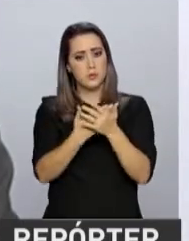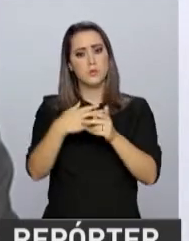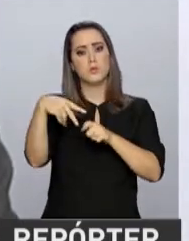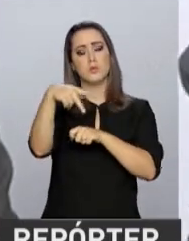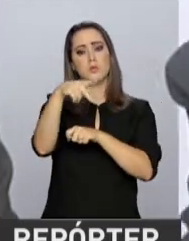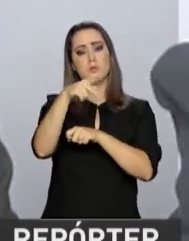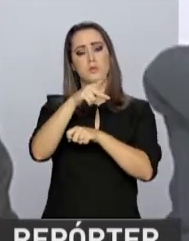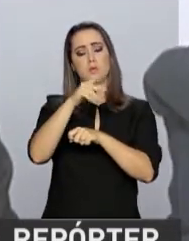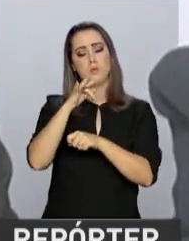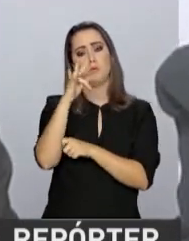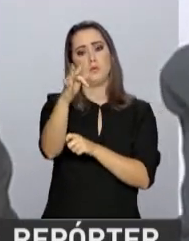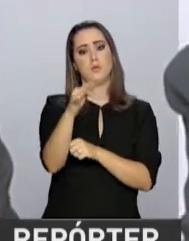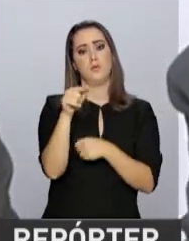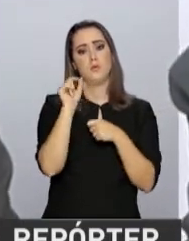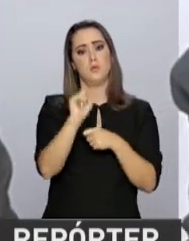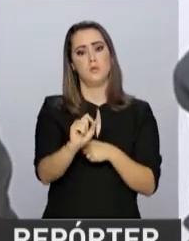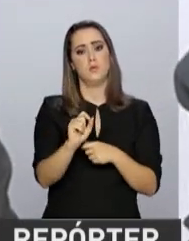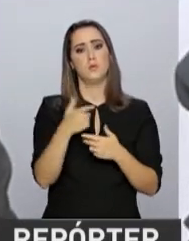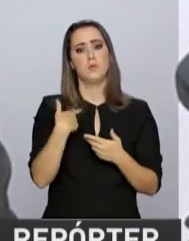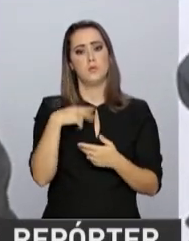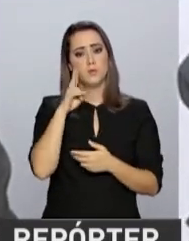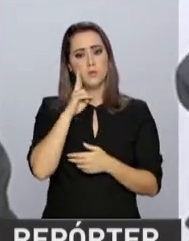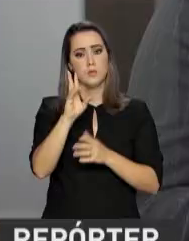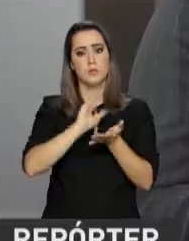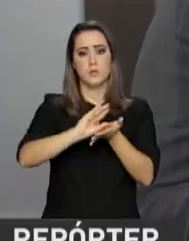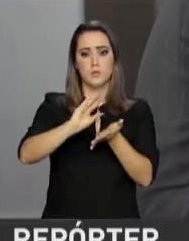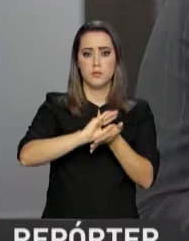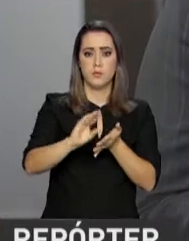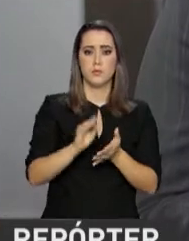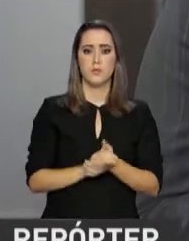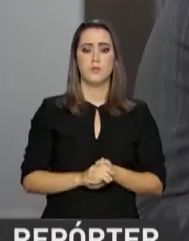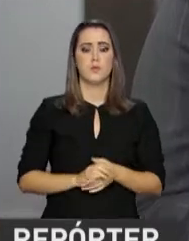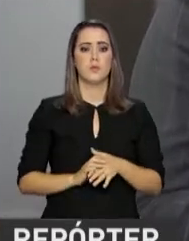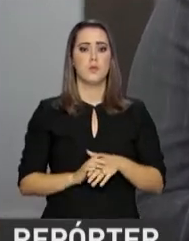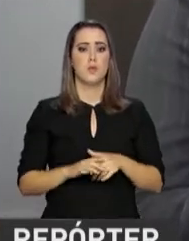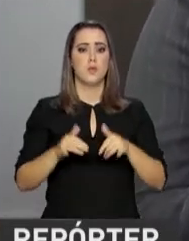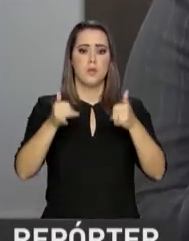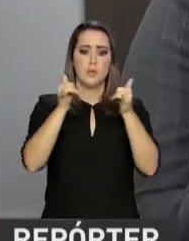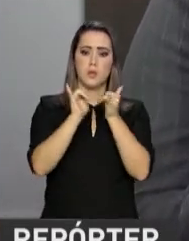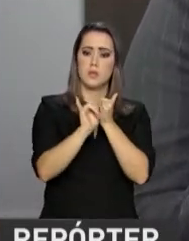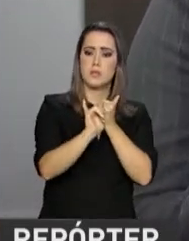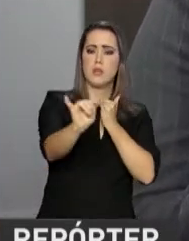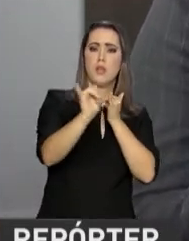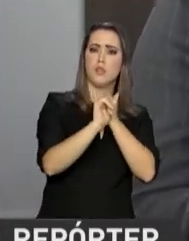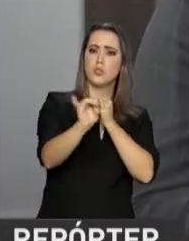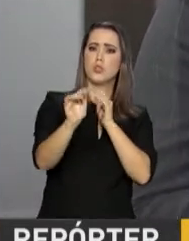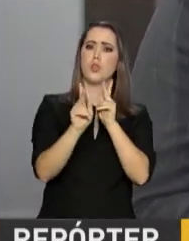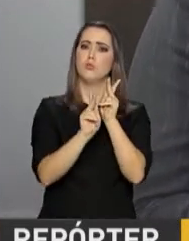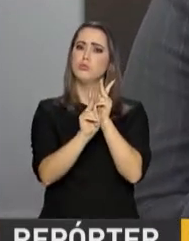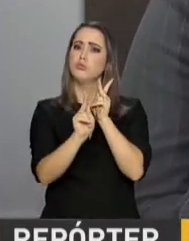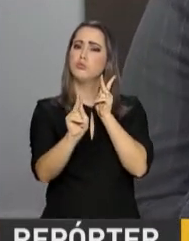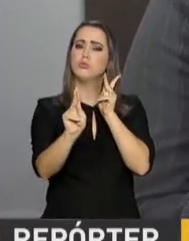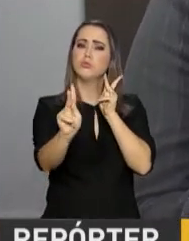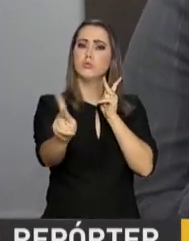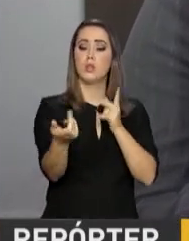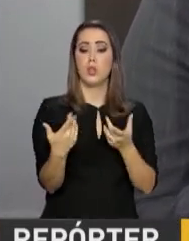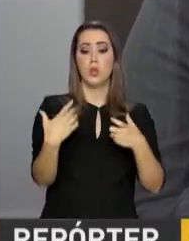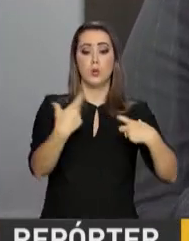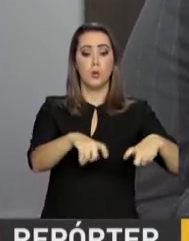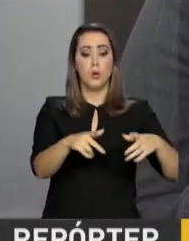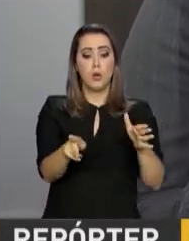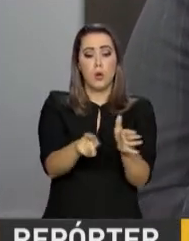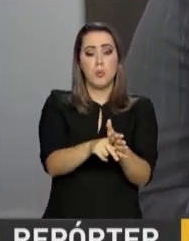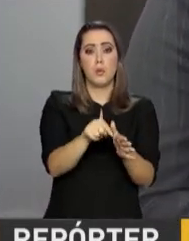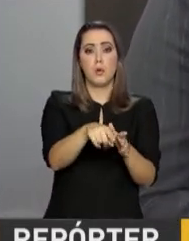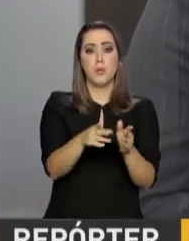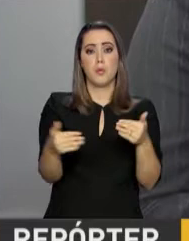futuro para poder fazer esse nível de investimento. As linhas de transmissão levam energia das usinas geradoras até os